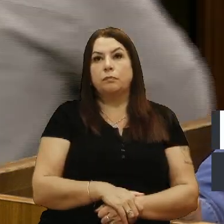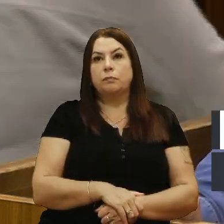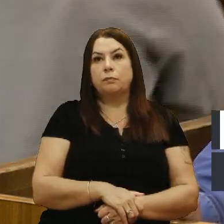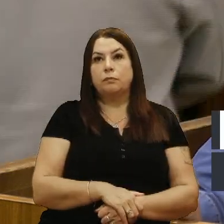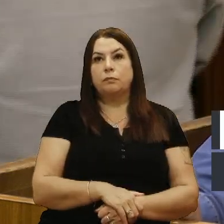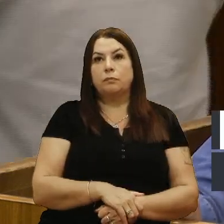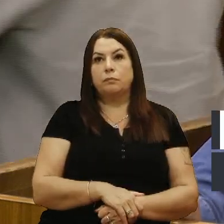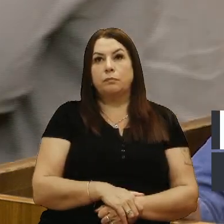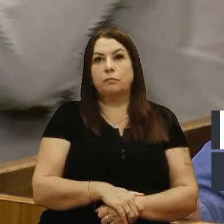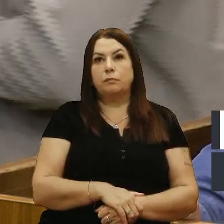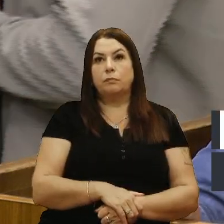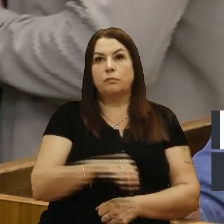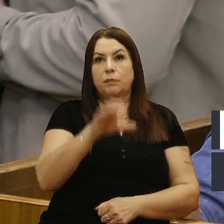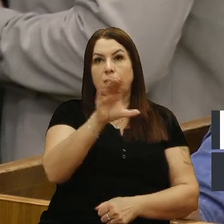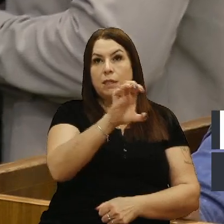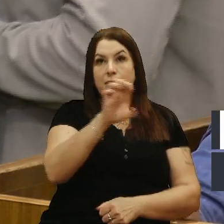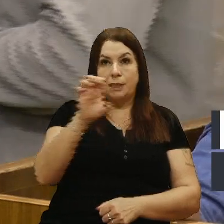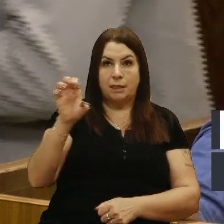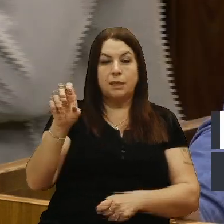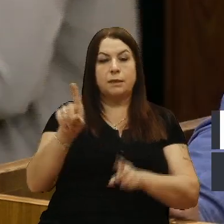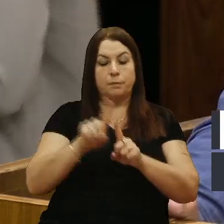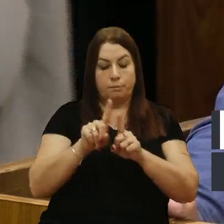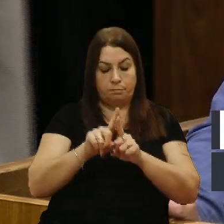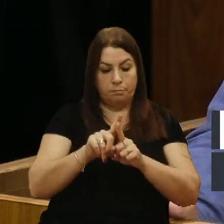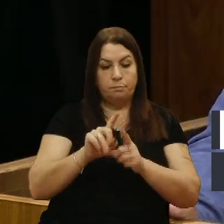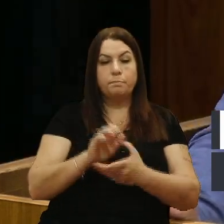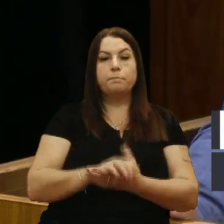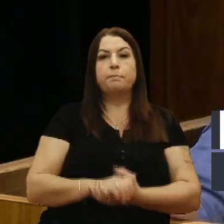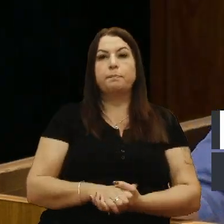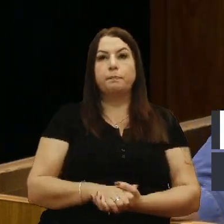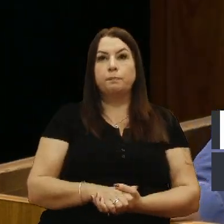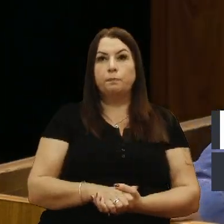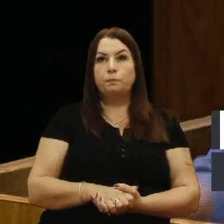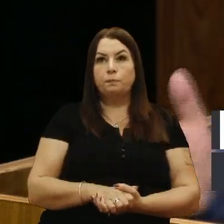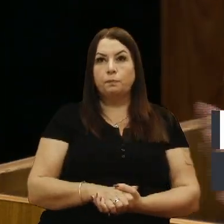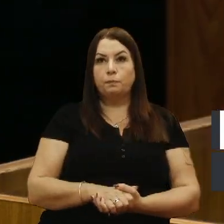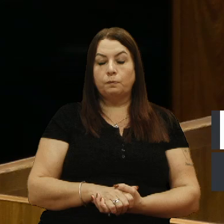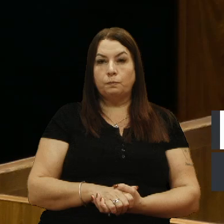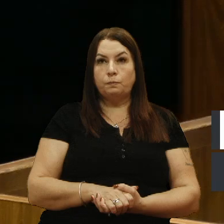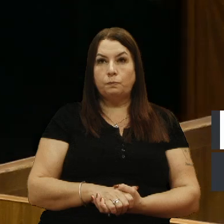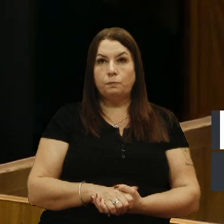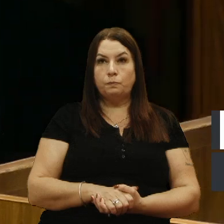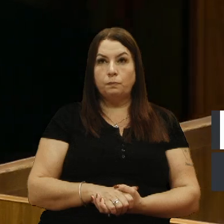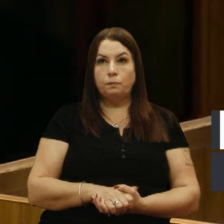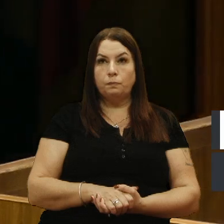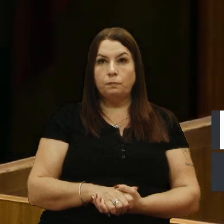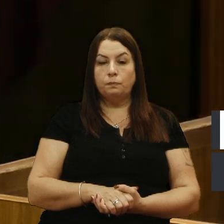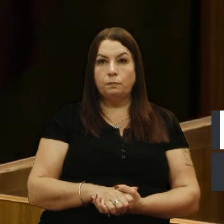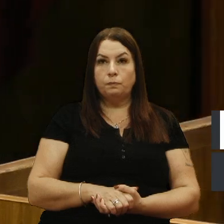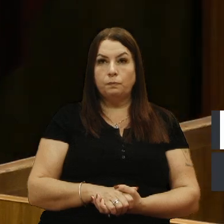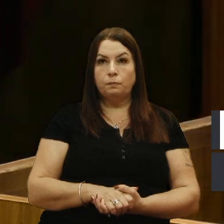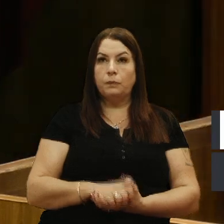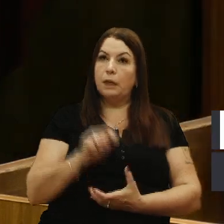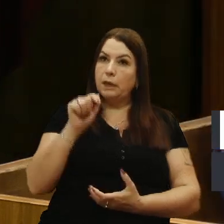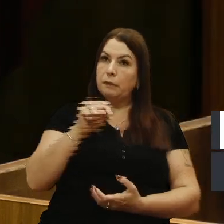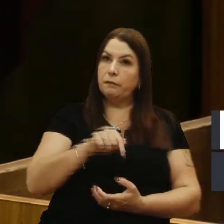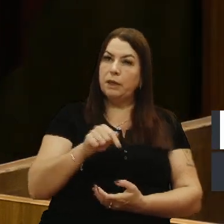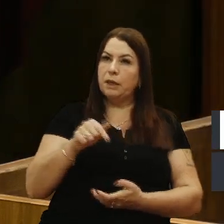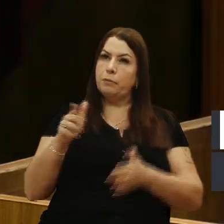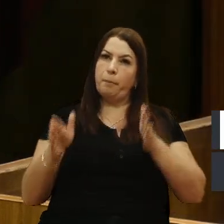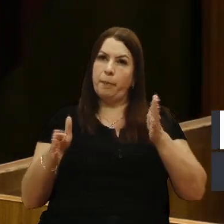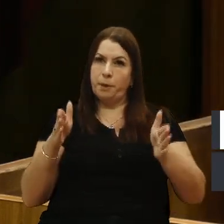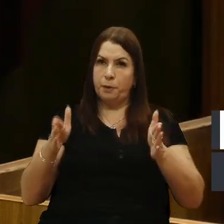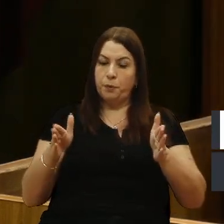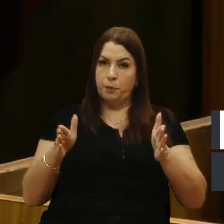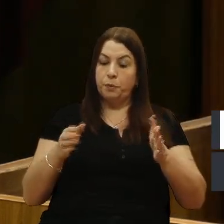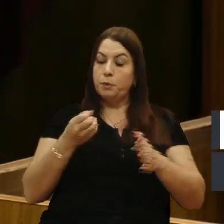Então, isso, e da CE também, né? E da CE também. E aí vem no período,